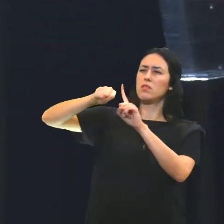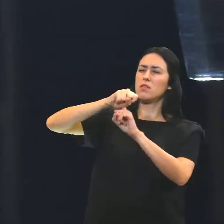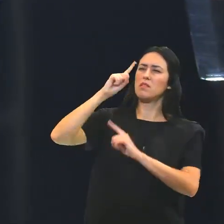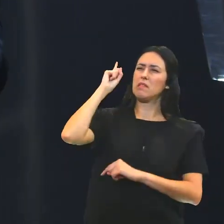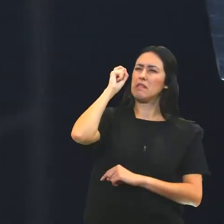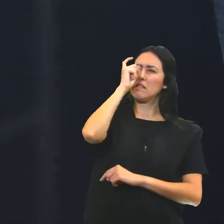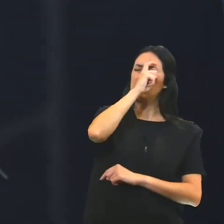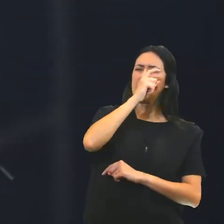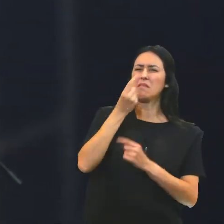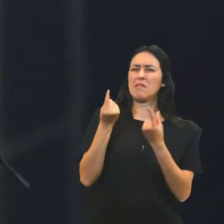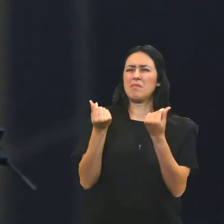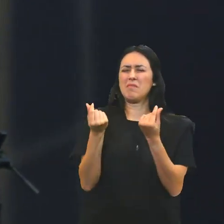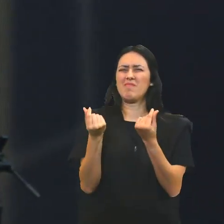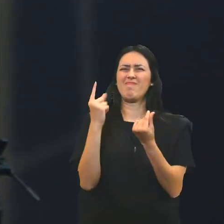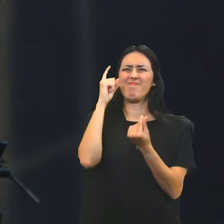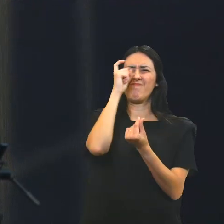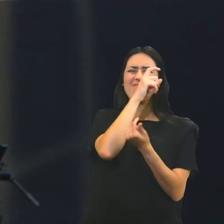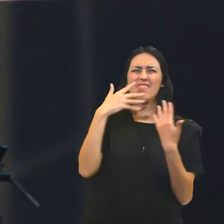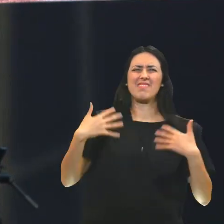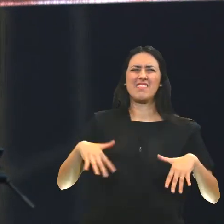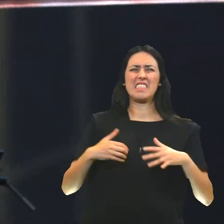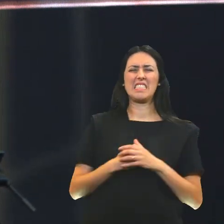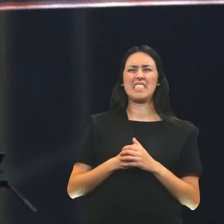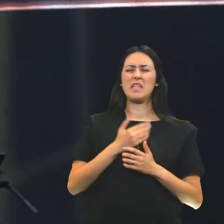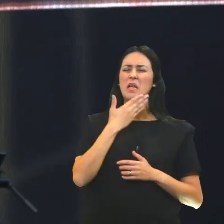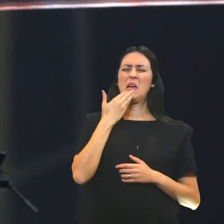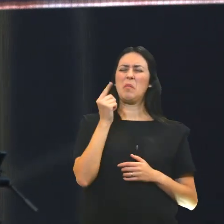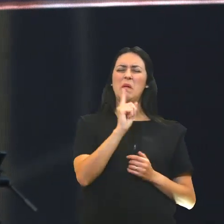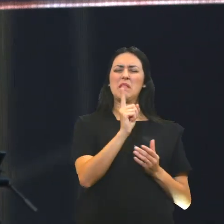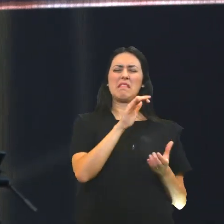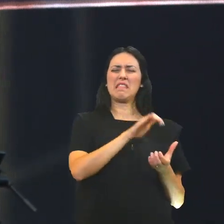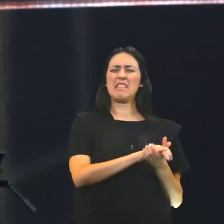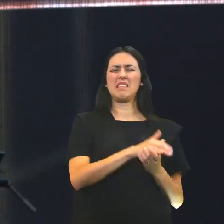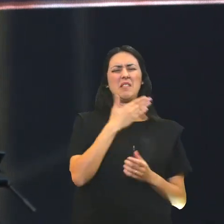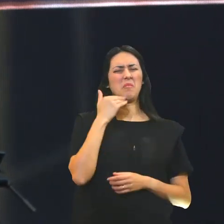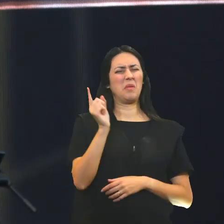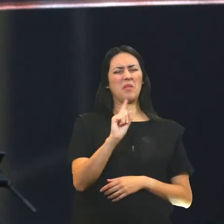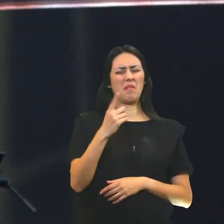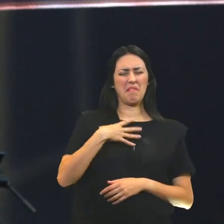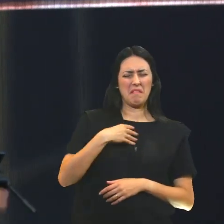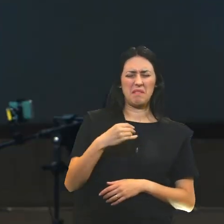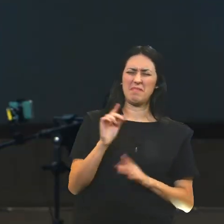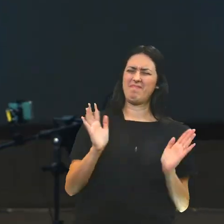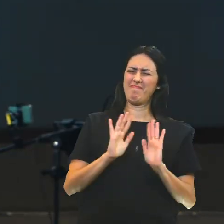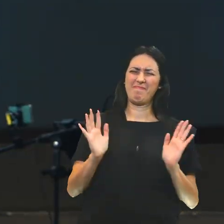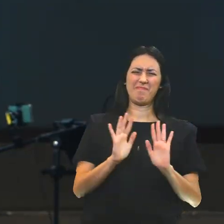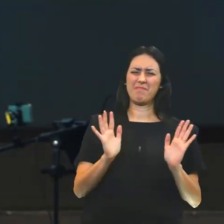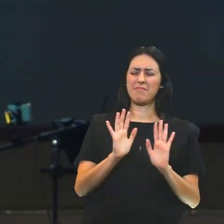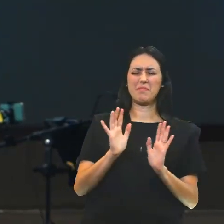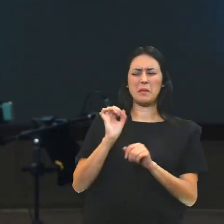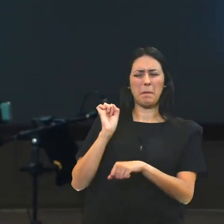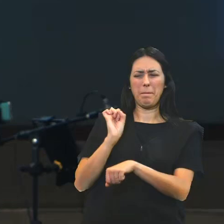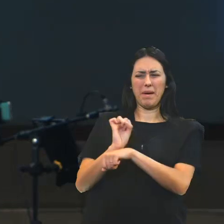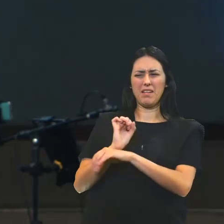dificuldades econômicas e tudo, e diz assim, olha, é melhor não casar. É melhor não ter filho. Vamos parar por